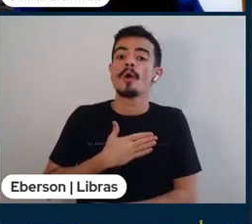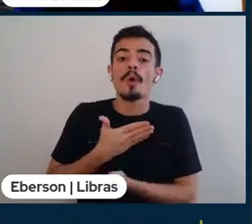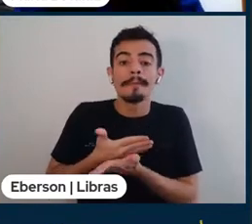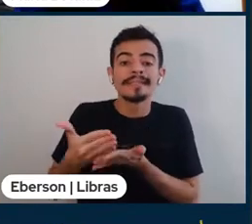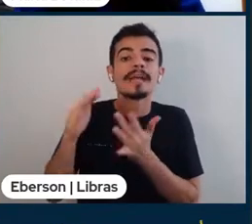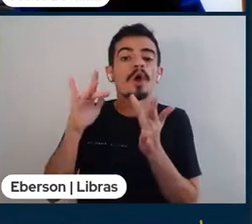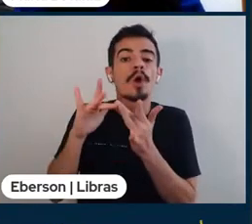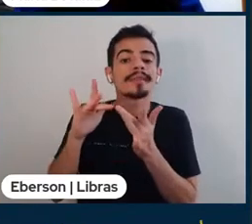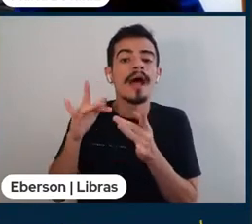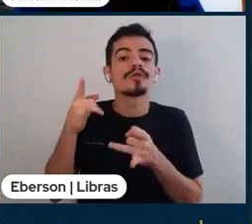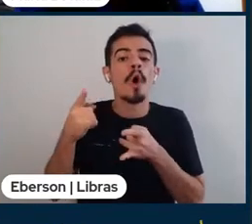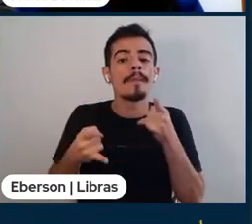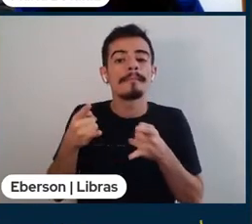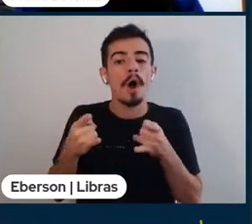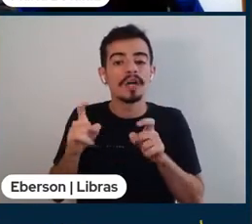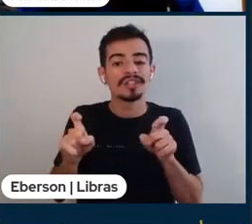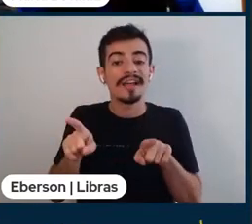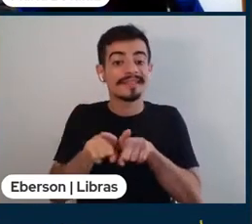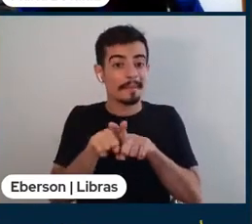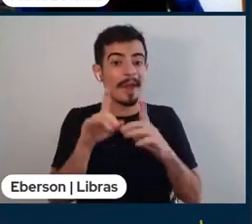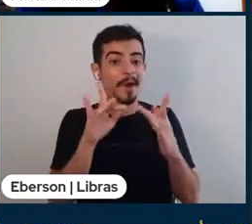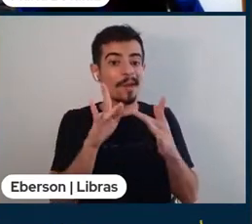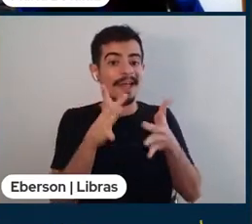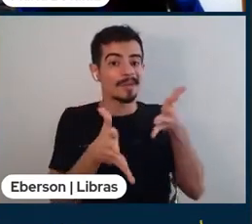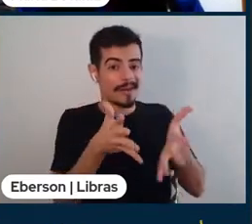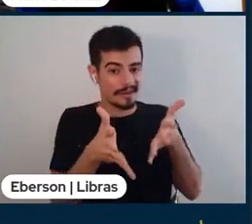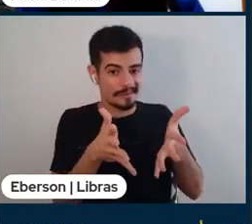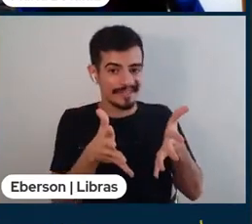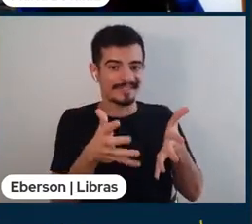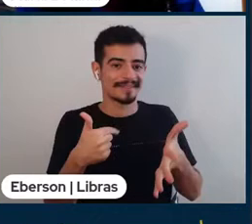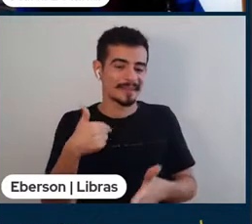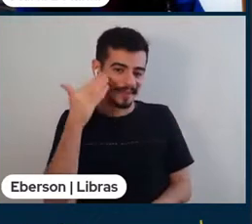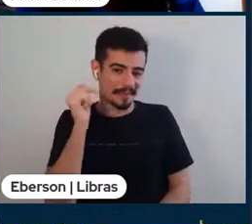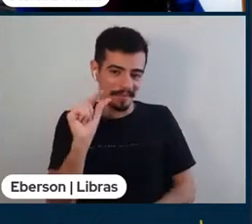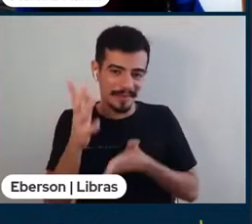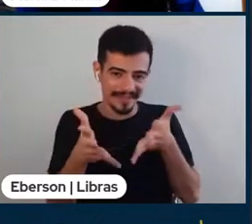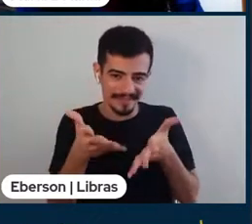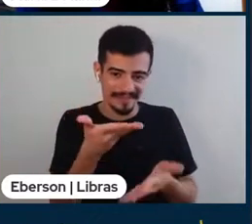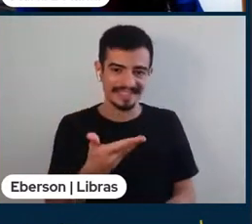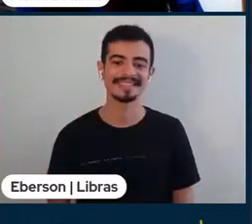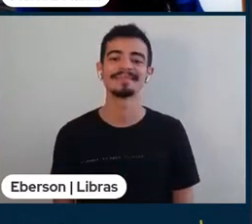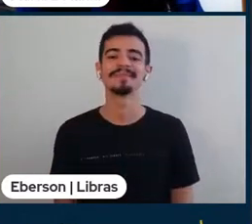e, por incrível que pareça, com a Libras também. Assim, um pouquinho só.